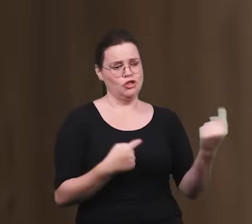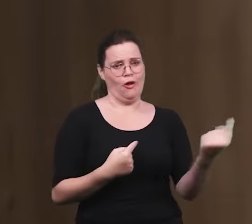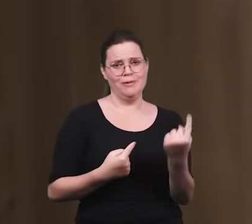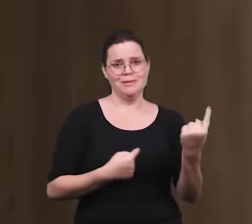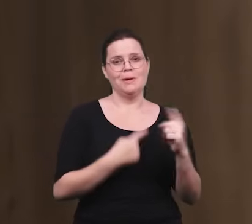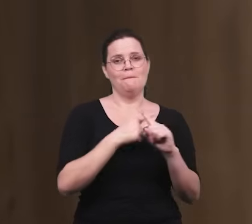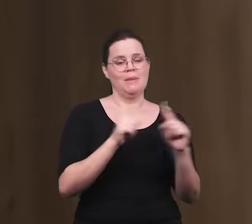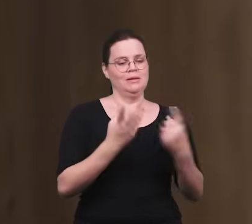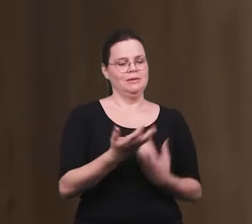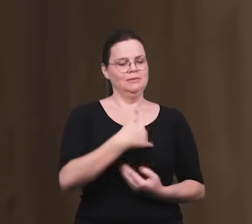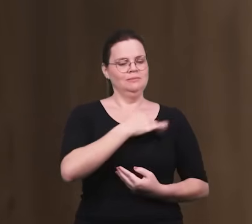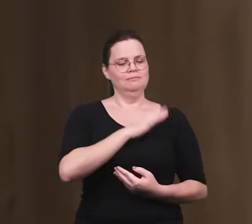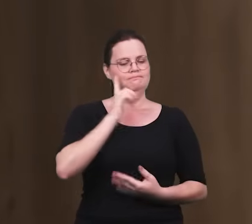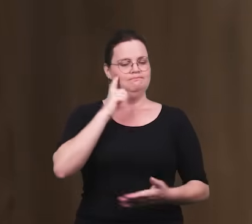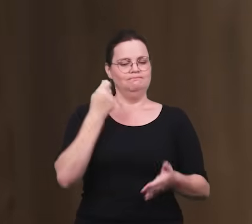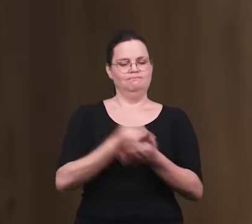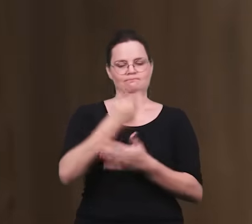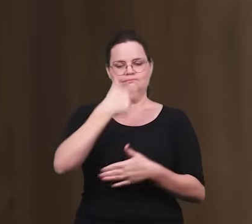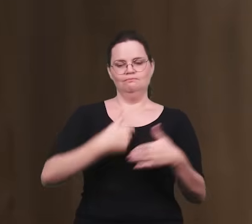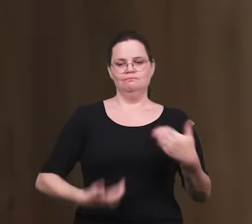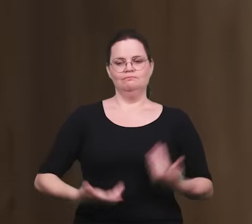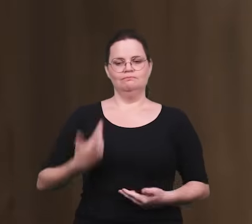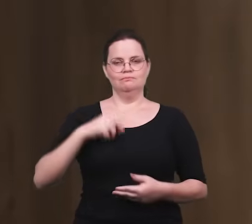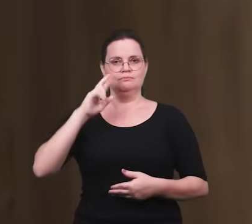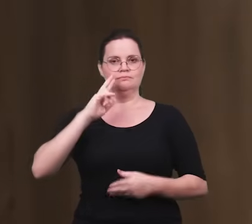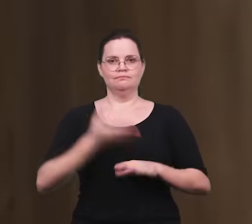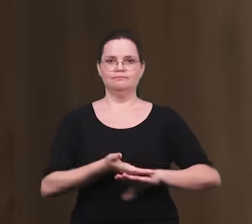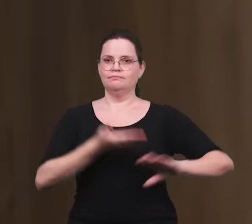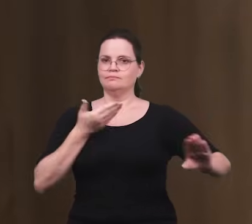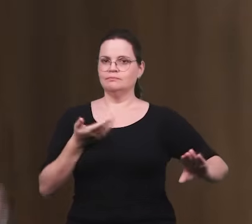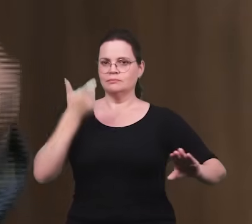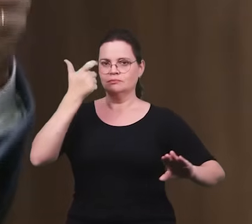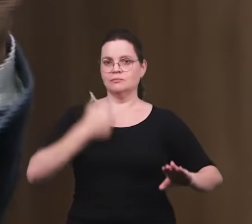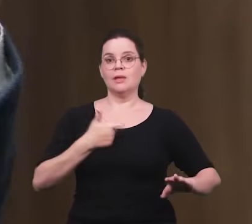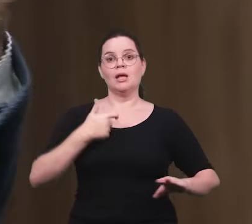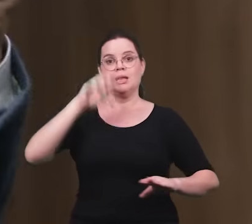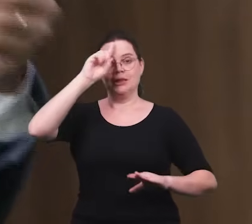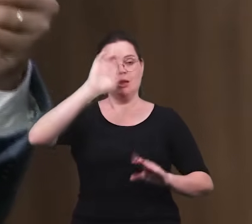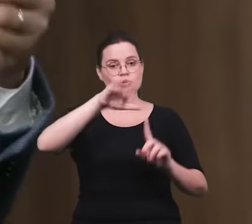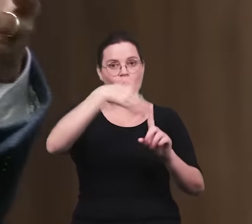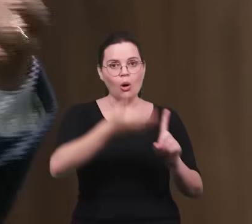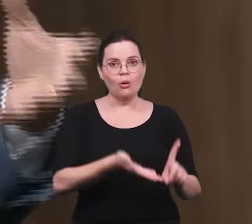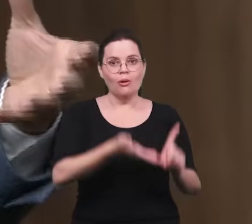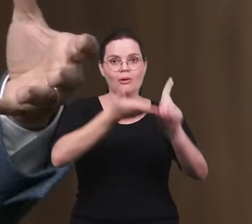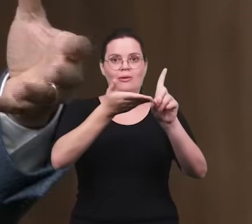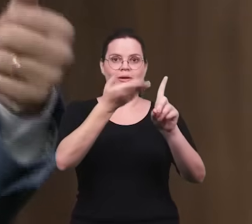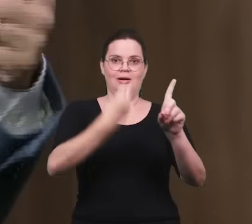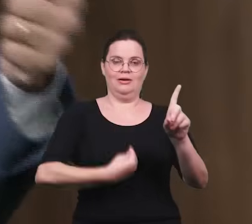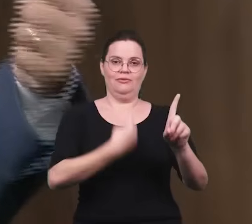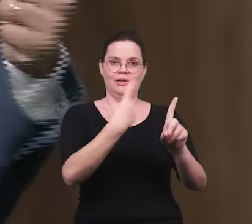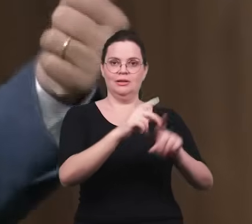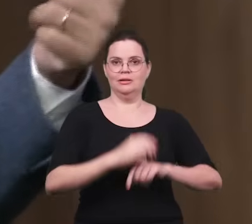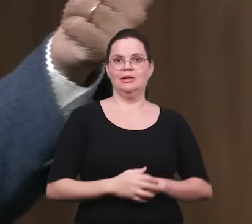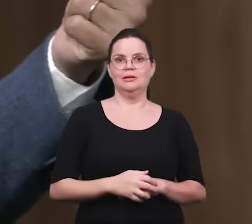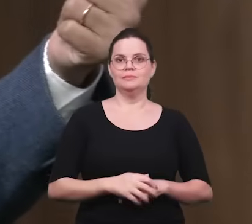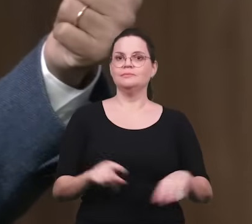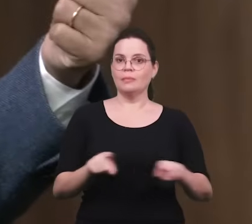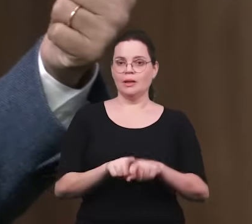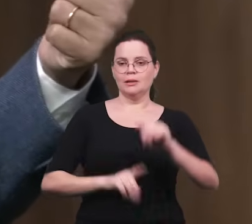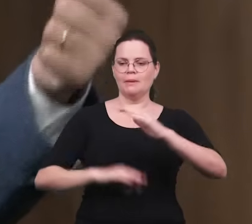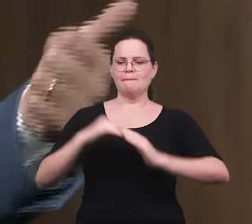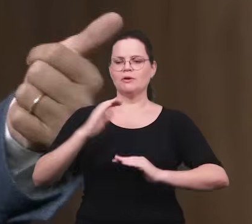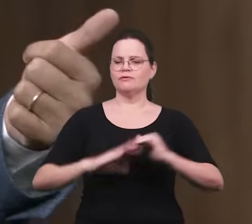ambiente estudantil, ele se destacou pelo seu testemunho. E quem se destacou na sua vida profissional? O próprio Daniel